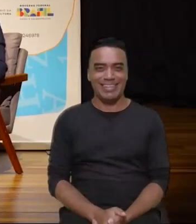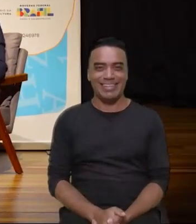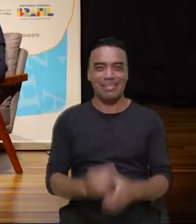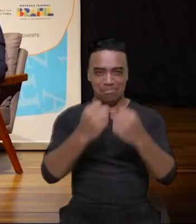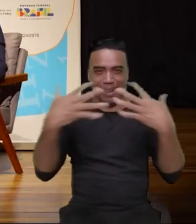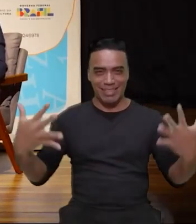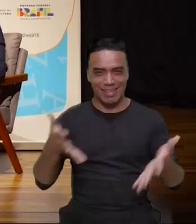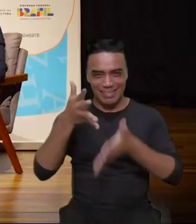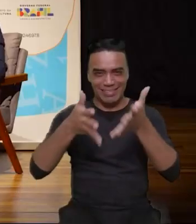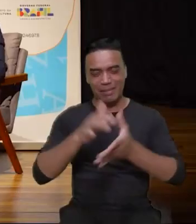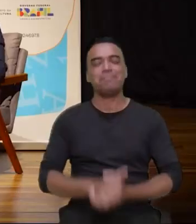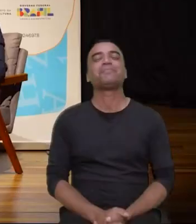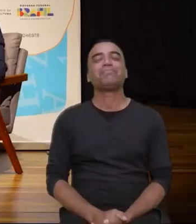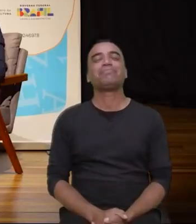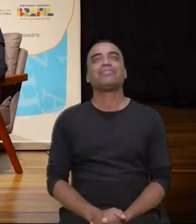Mas